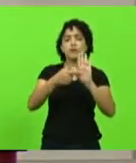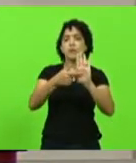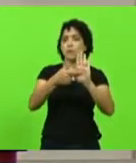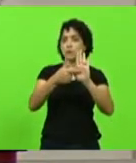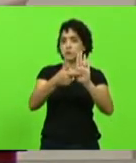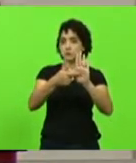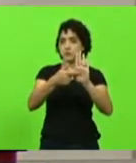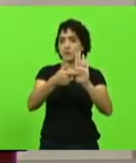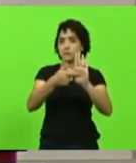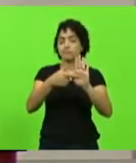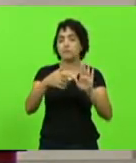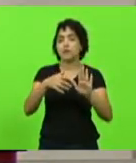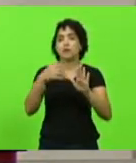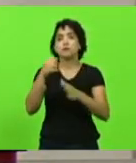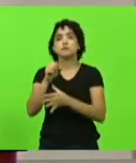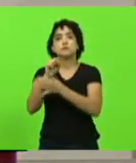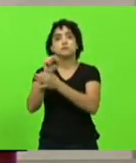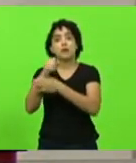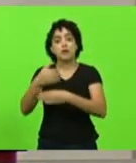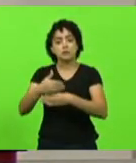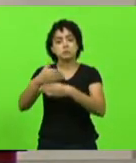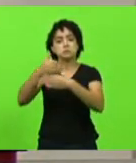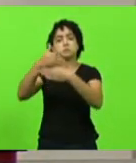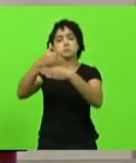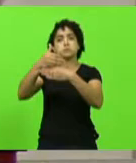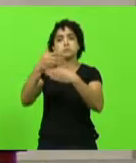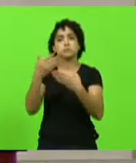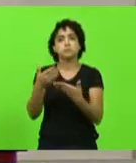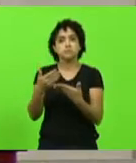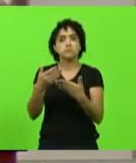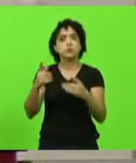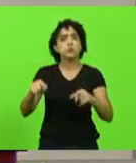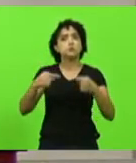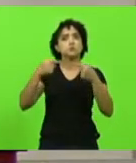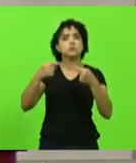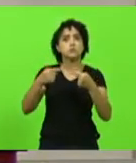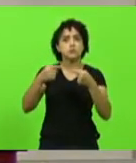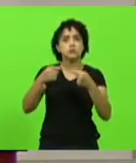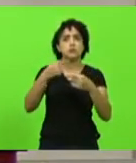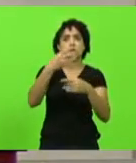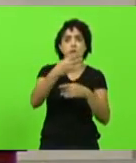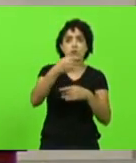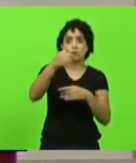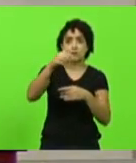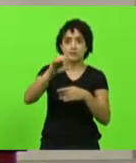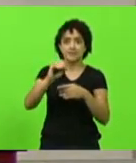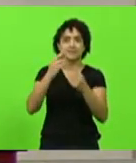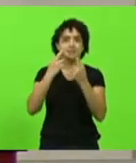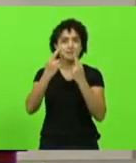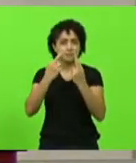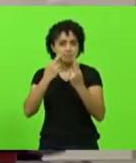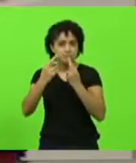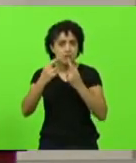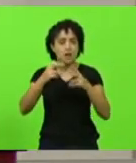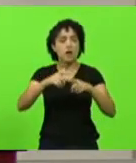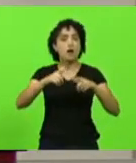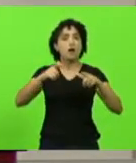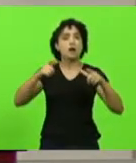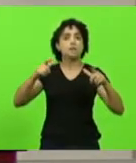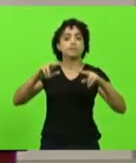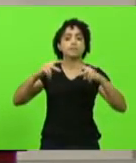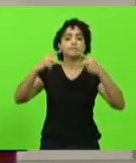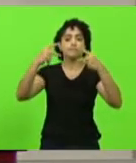de segurança, barragens, né, os desafios a 470, a expansão da